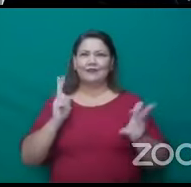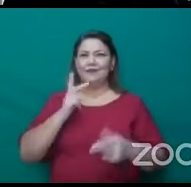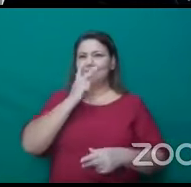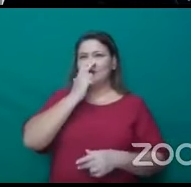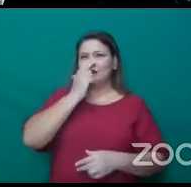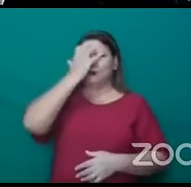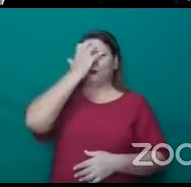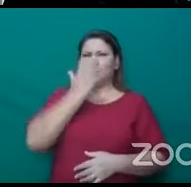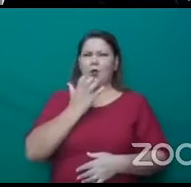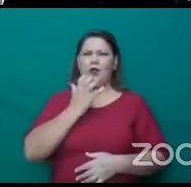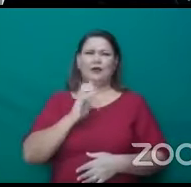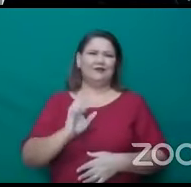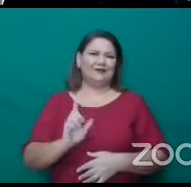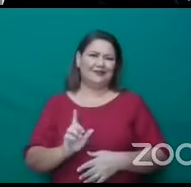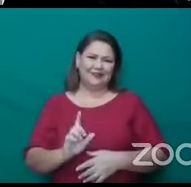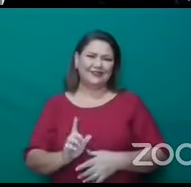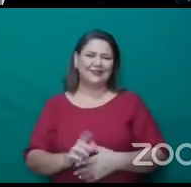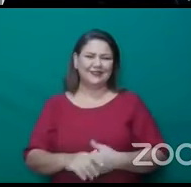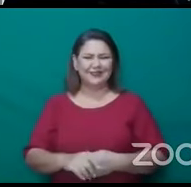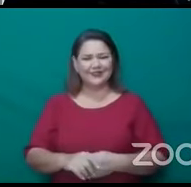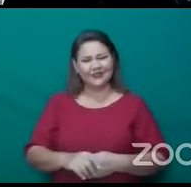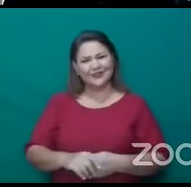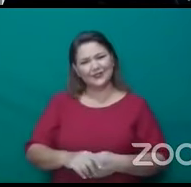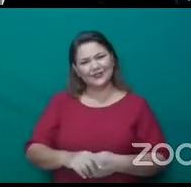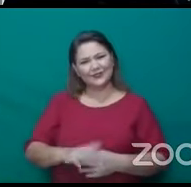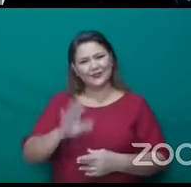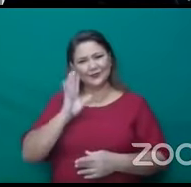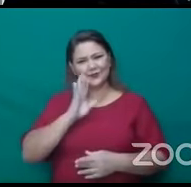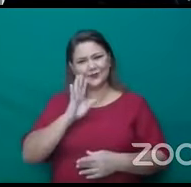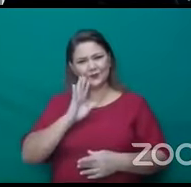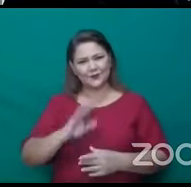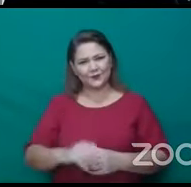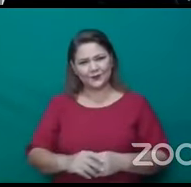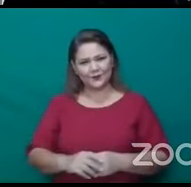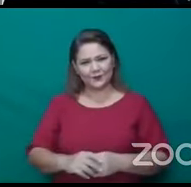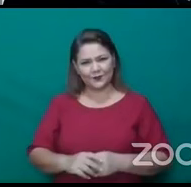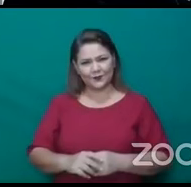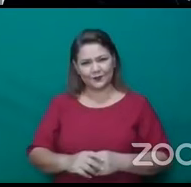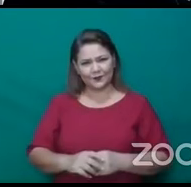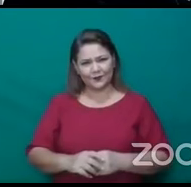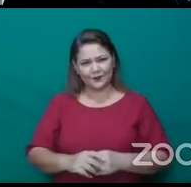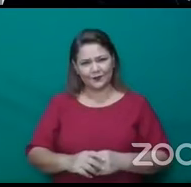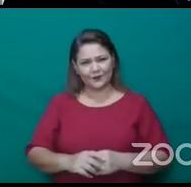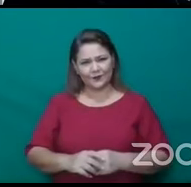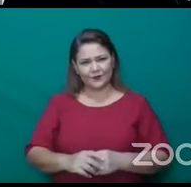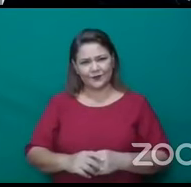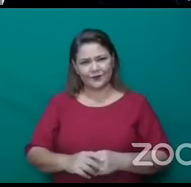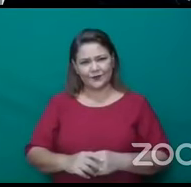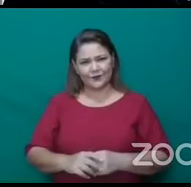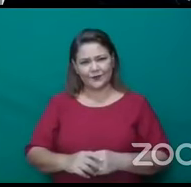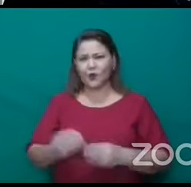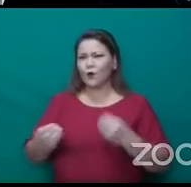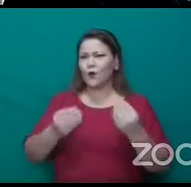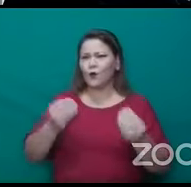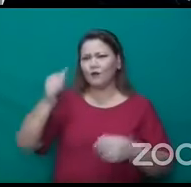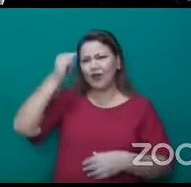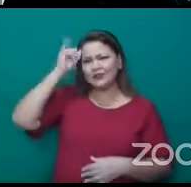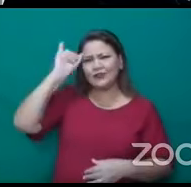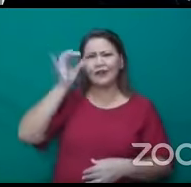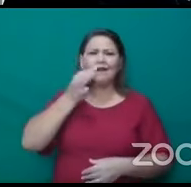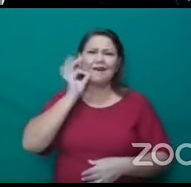sério. Sim. Então foi isso, E como assim. é que foi para alimentar esse pessoal todo? Foi na fazenda? Teve